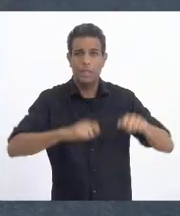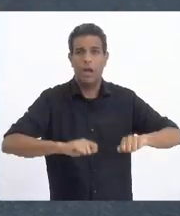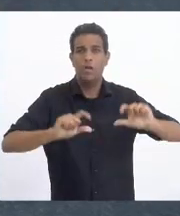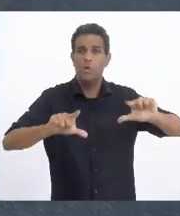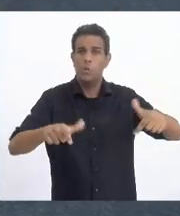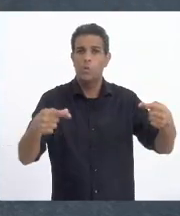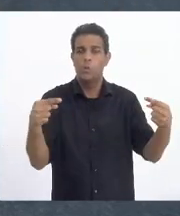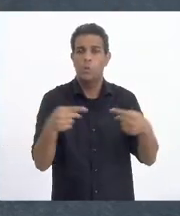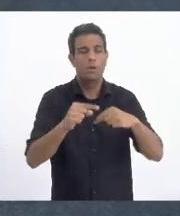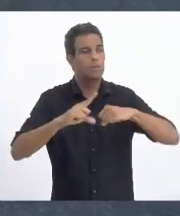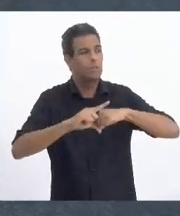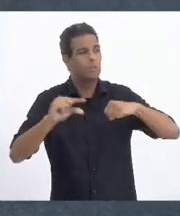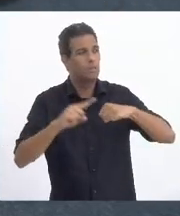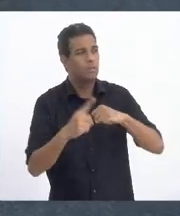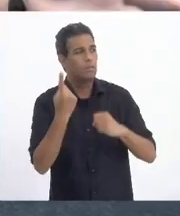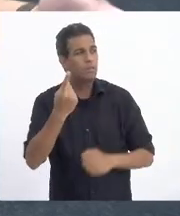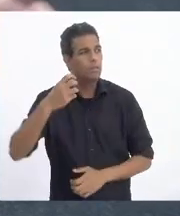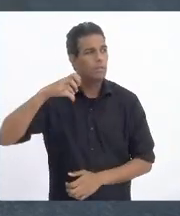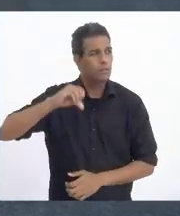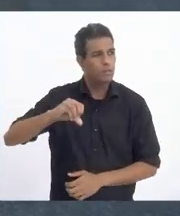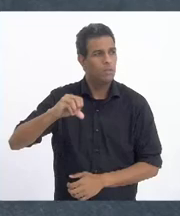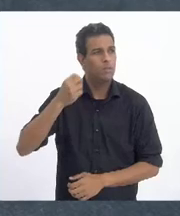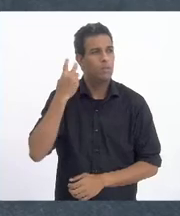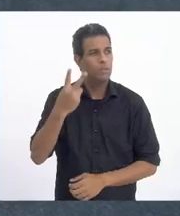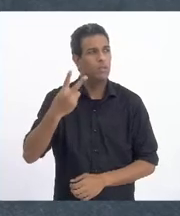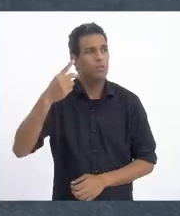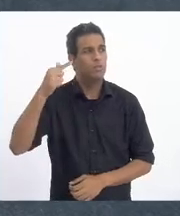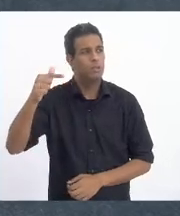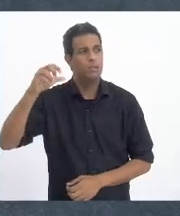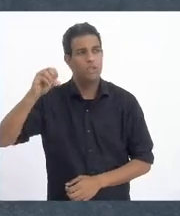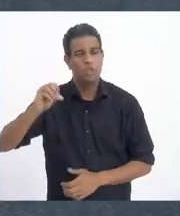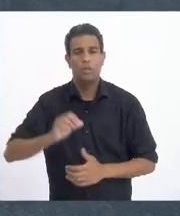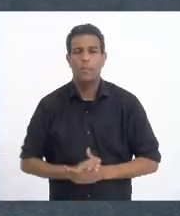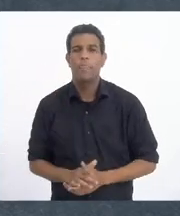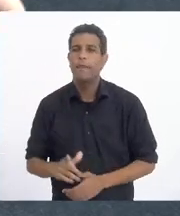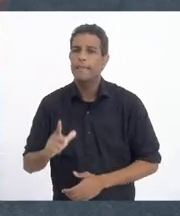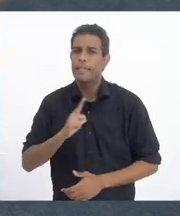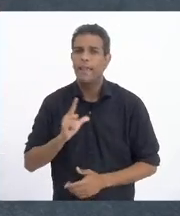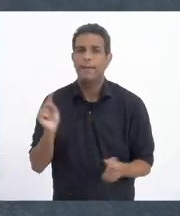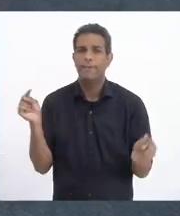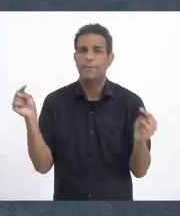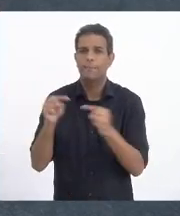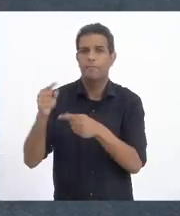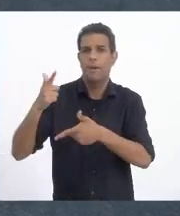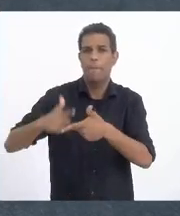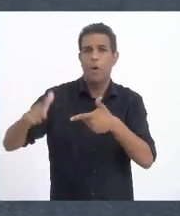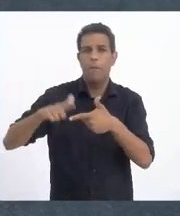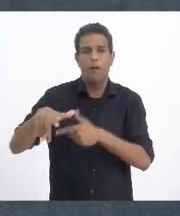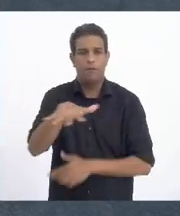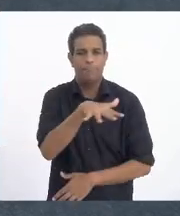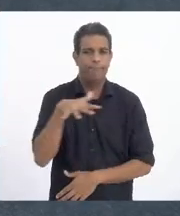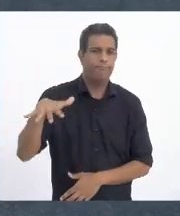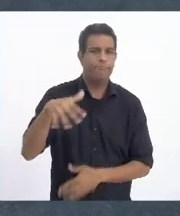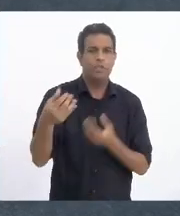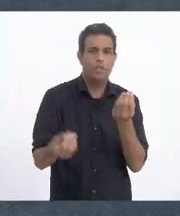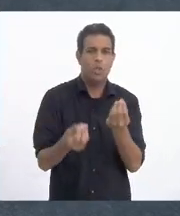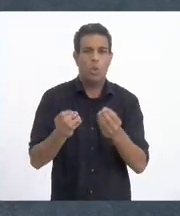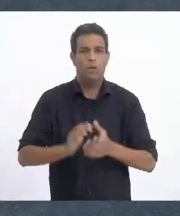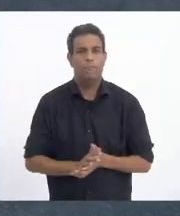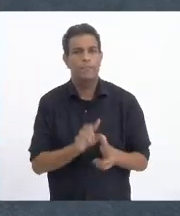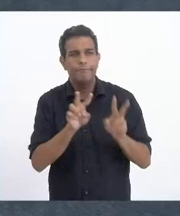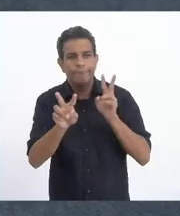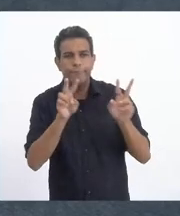lei, o artigo 19 da lei 279 de 79. Então, existe esse problema. É, quero